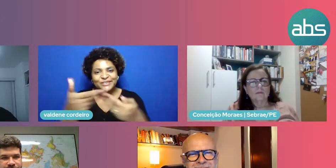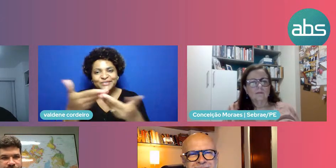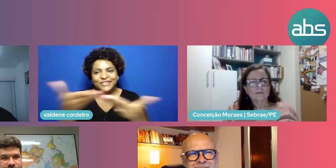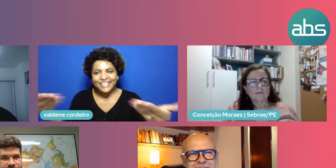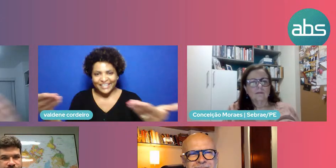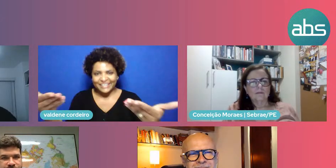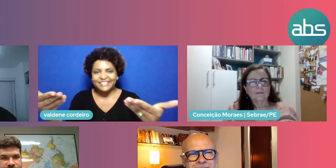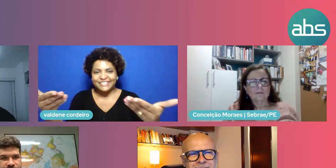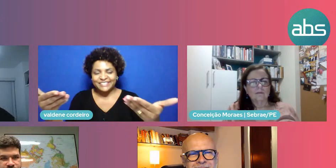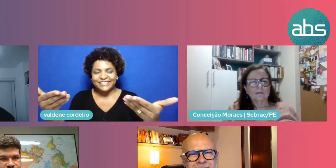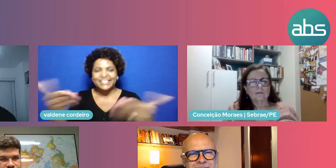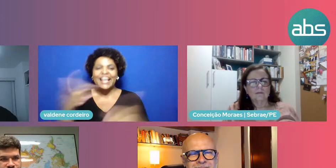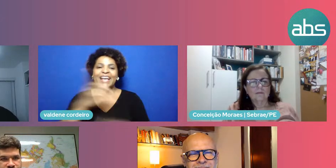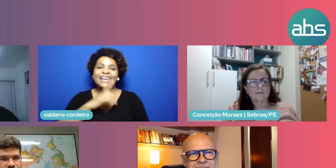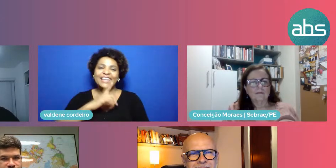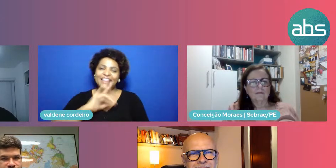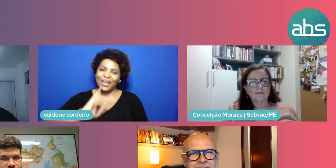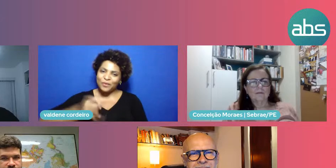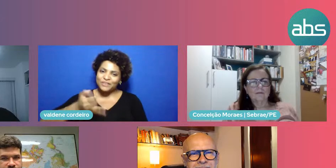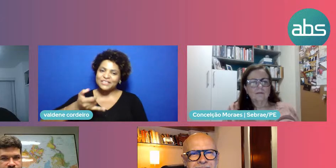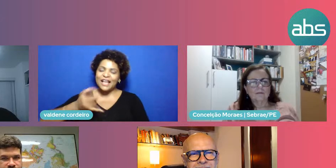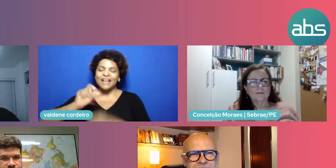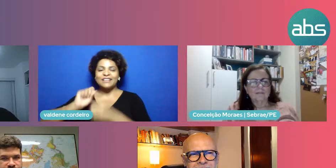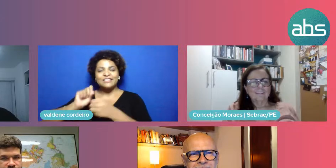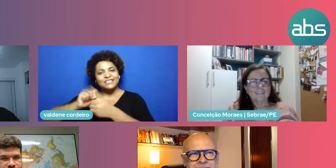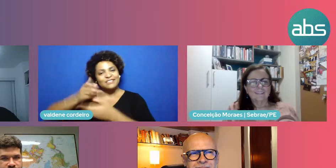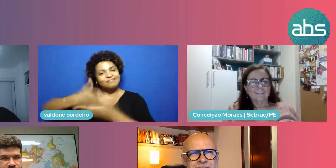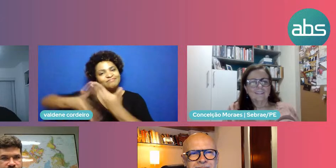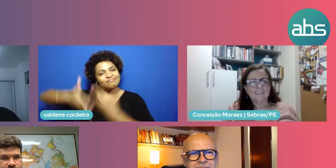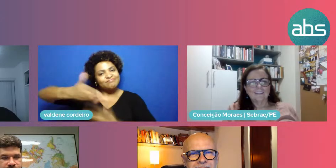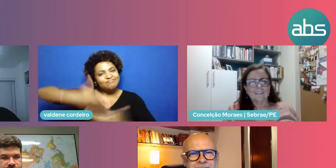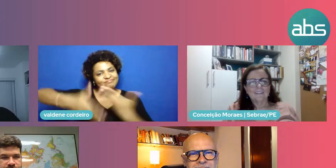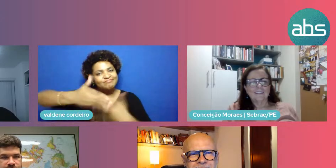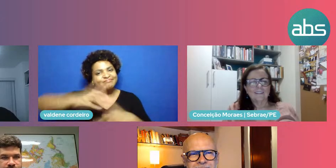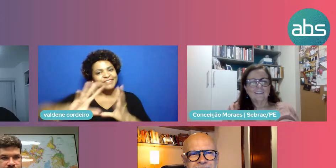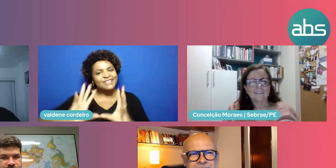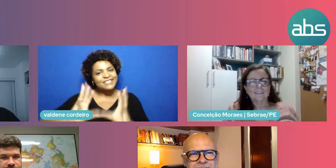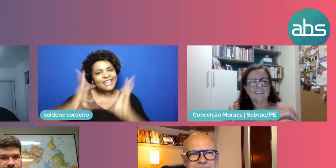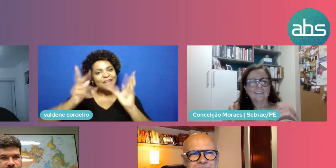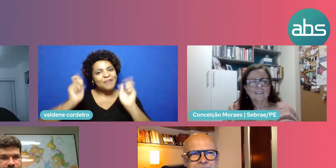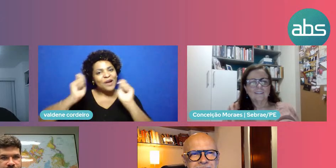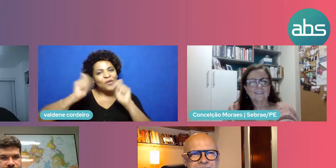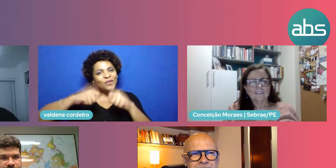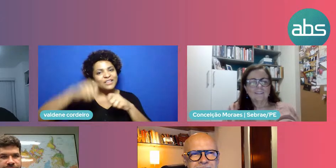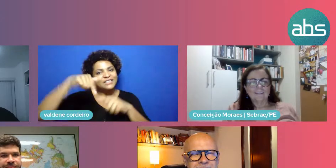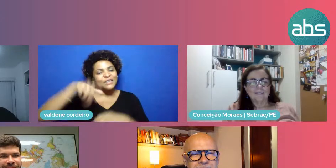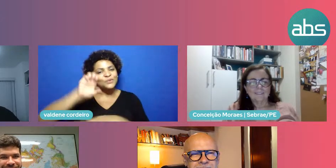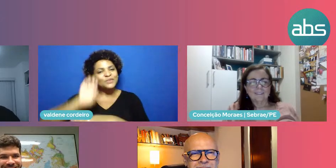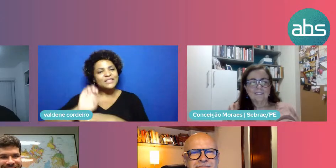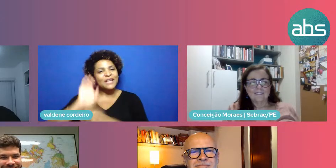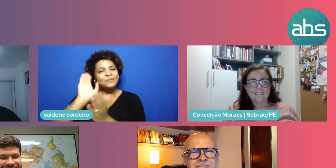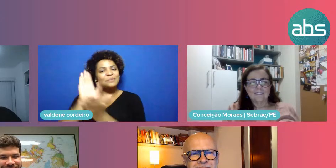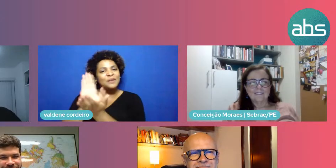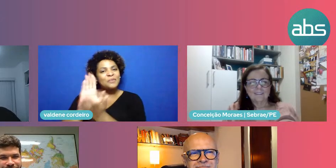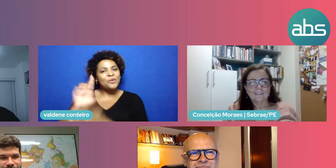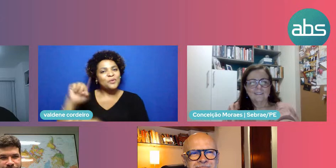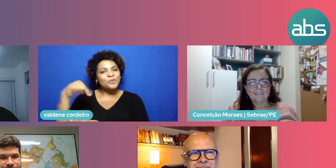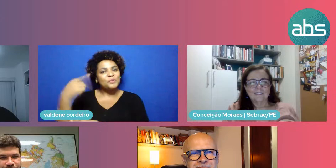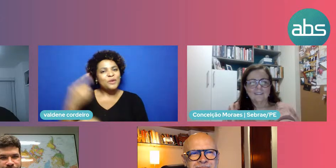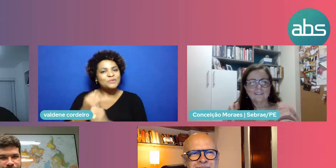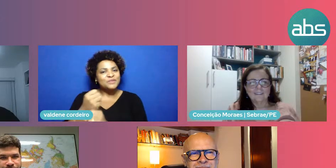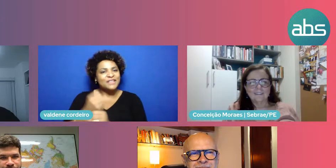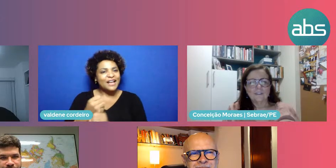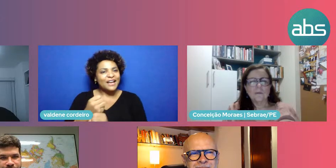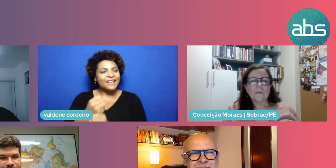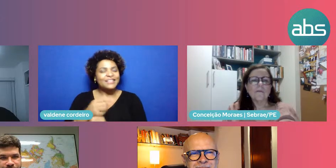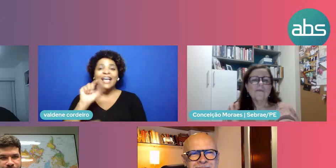que a gente tenha a oportunidade de trocar e celebrar essas conquistas do nosso Pernambuco nos próximos anos quem assume aqui